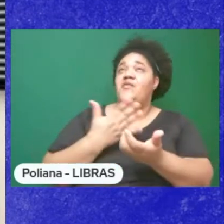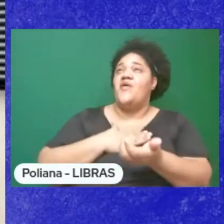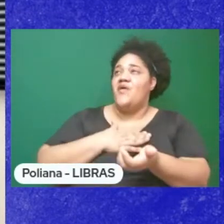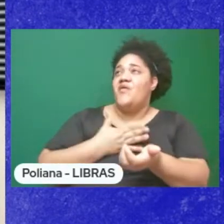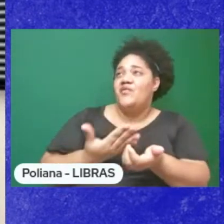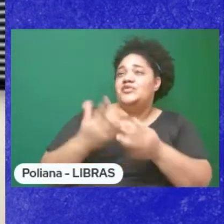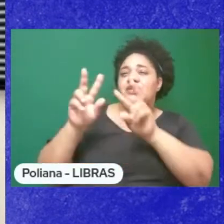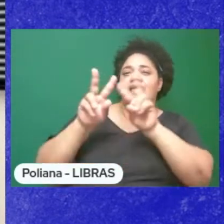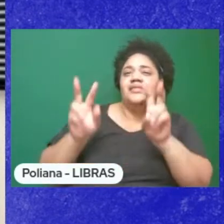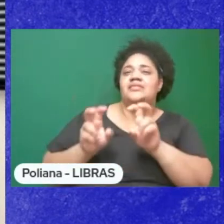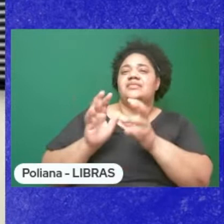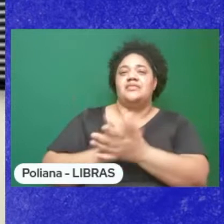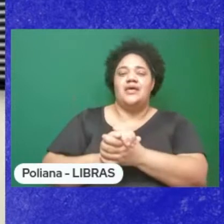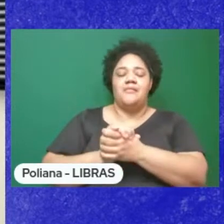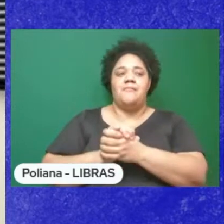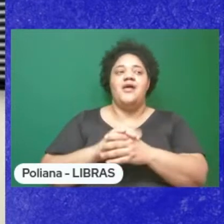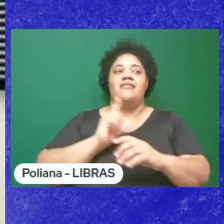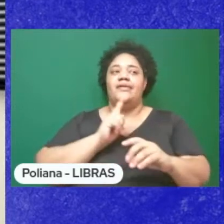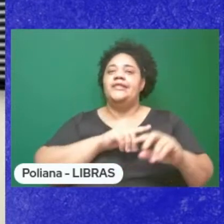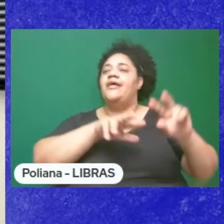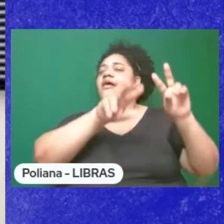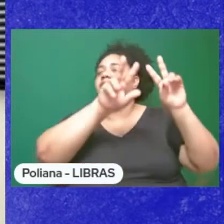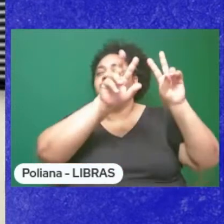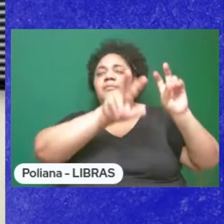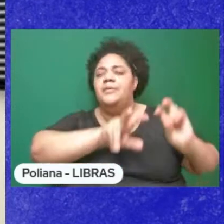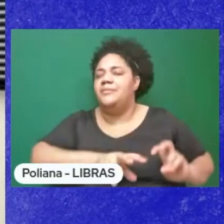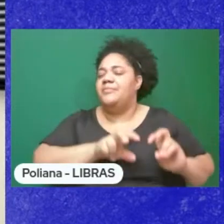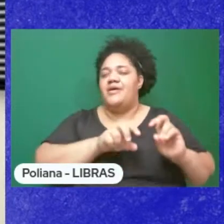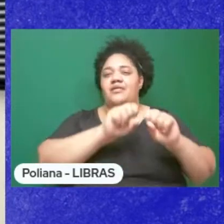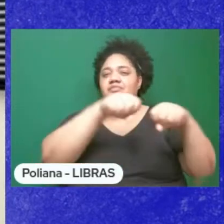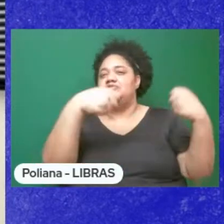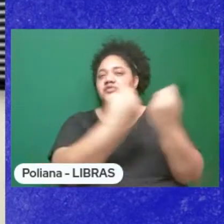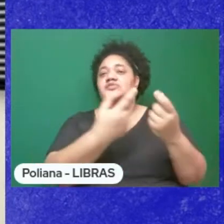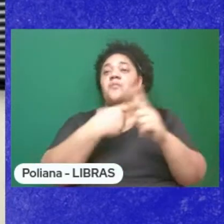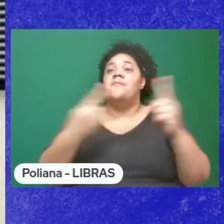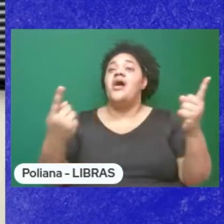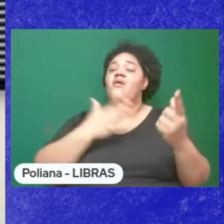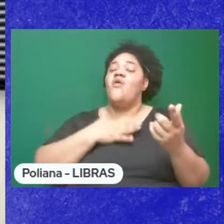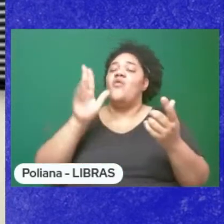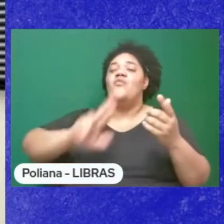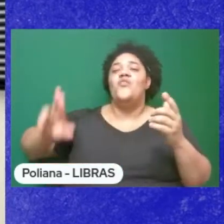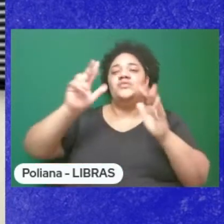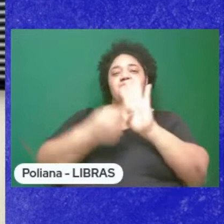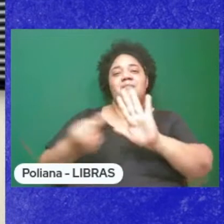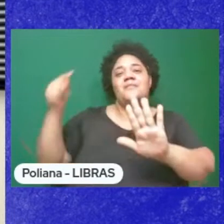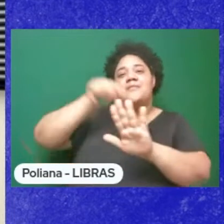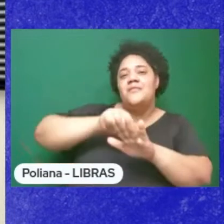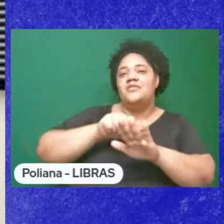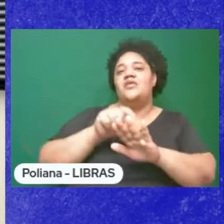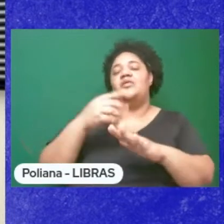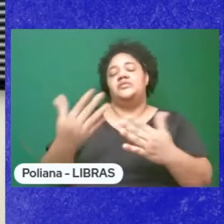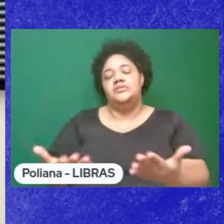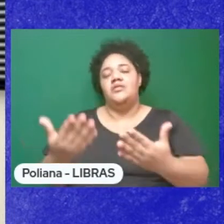que envolvem pautas sociais, mas eu gosto de fazer isso através de metáforas. E aí, o Balido Interno é um filme que ele fala